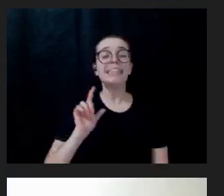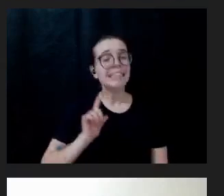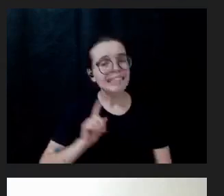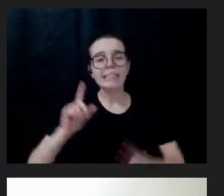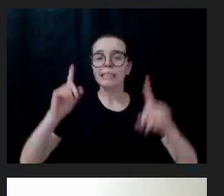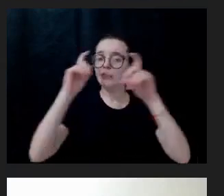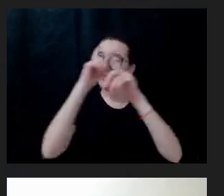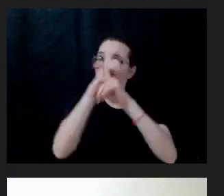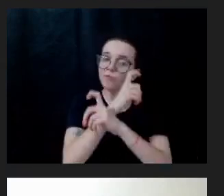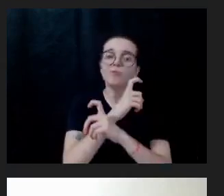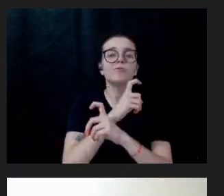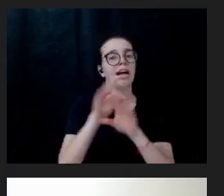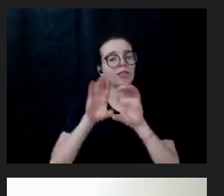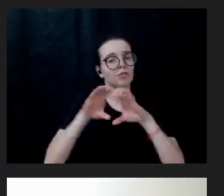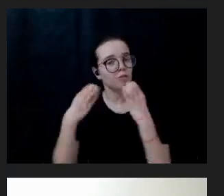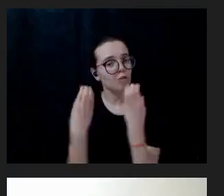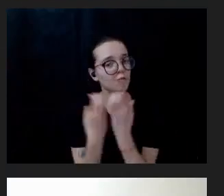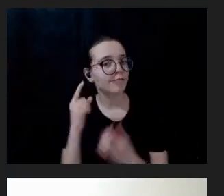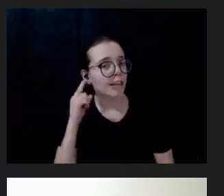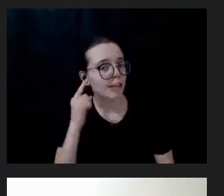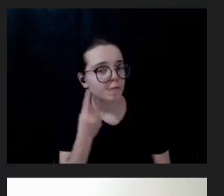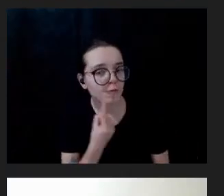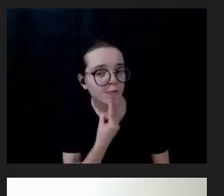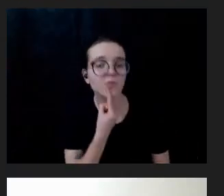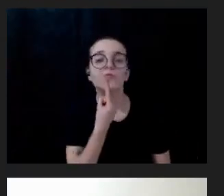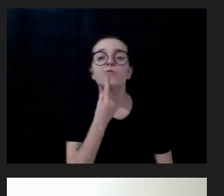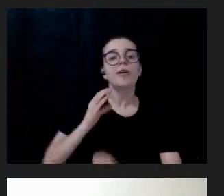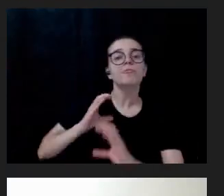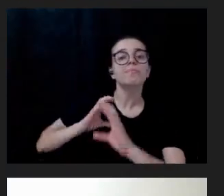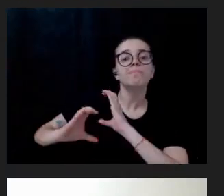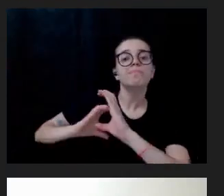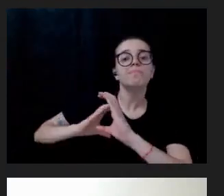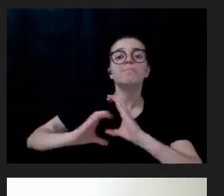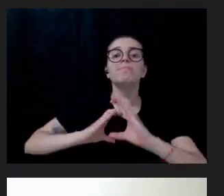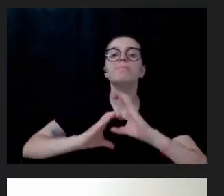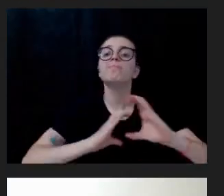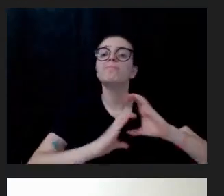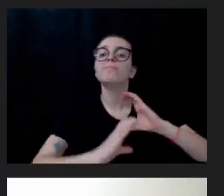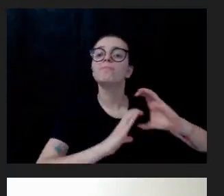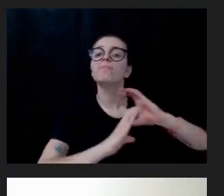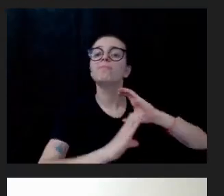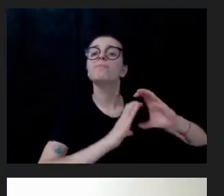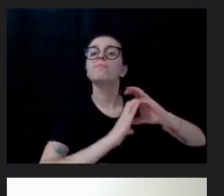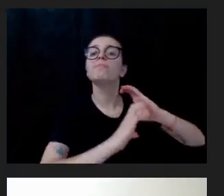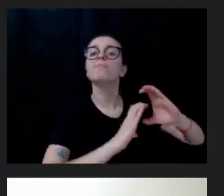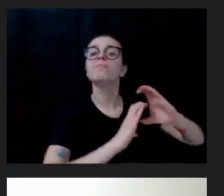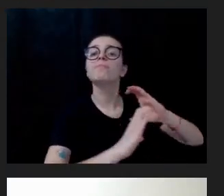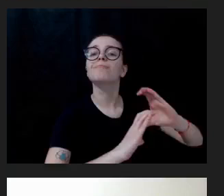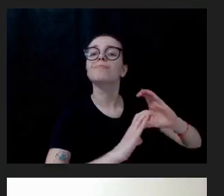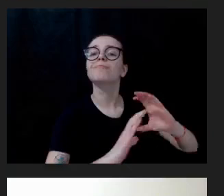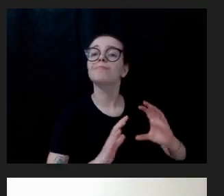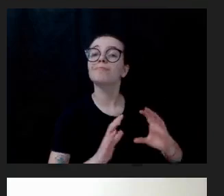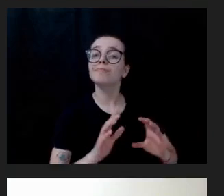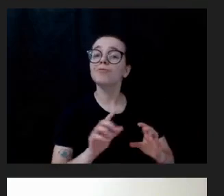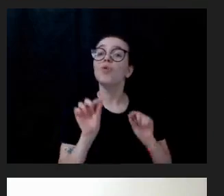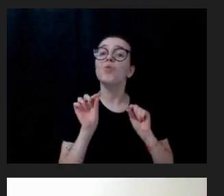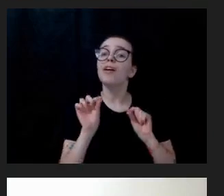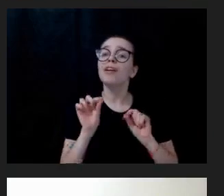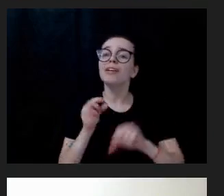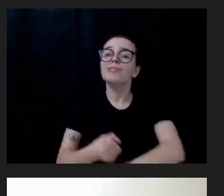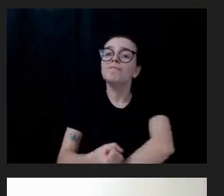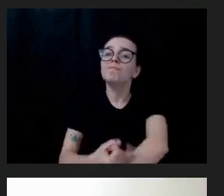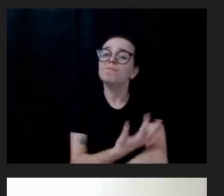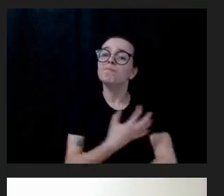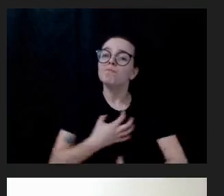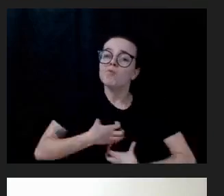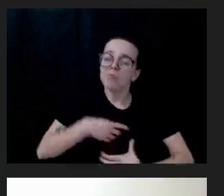da comunidade surdo-muda de se comunicar até o que sente, né. Então, vários casos